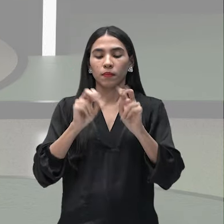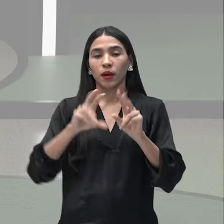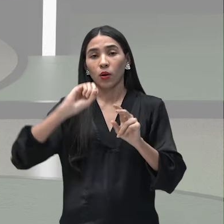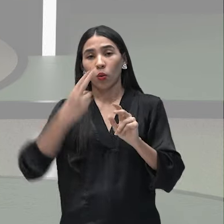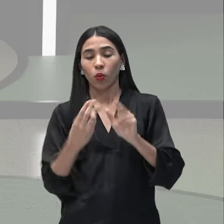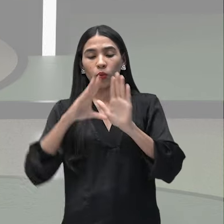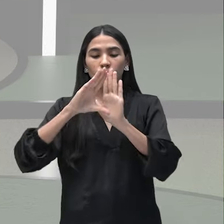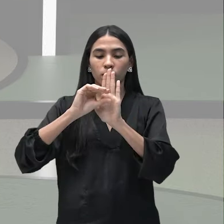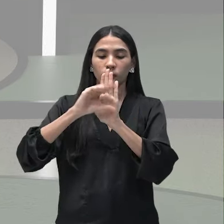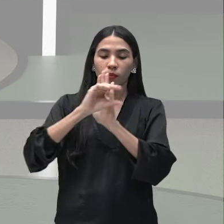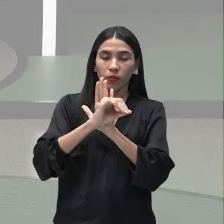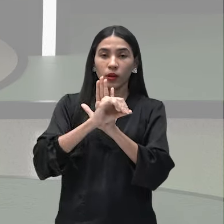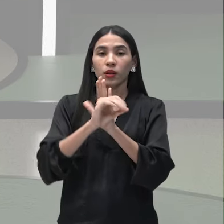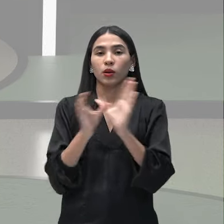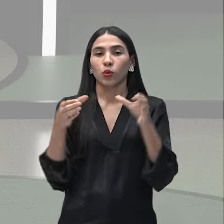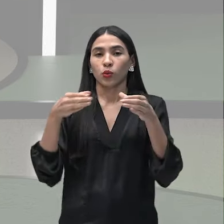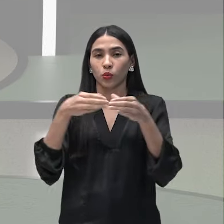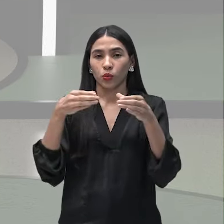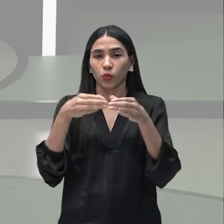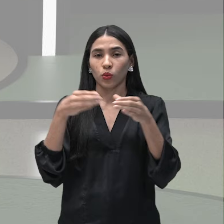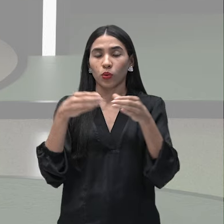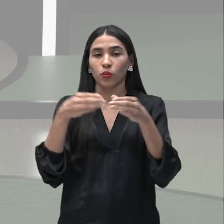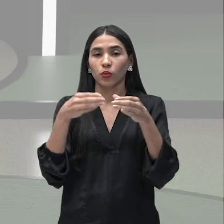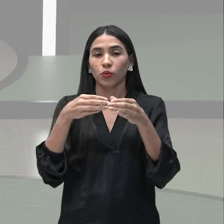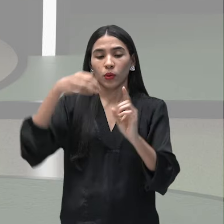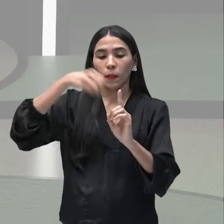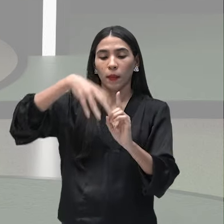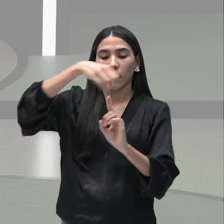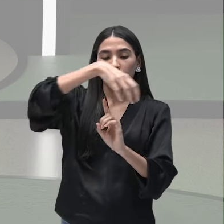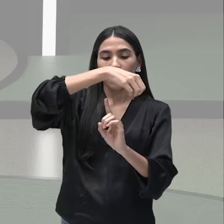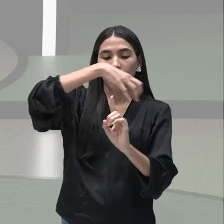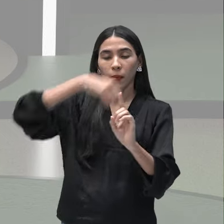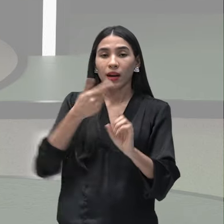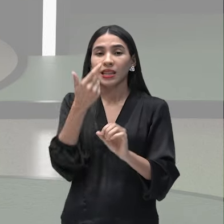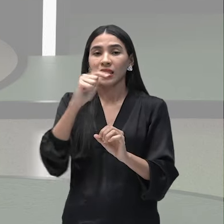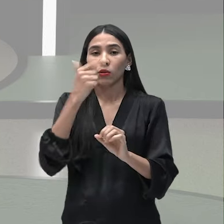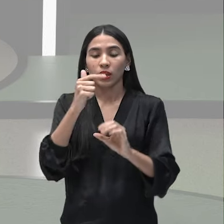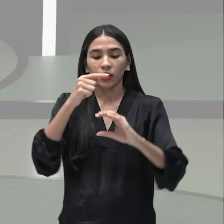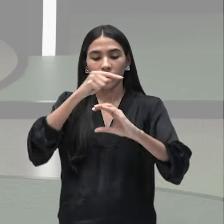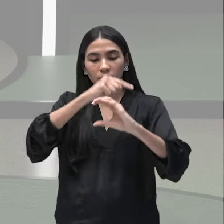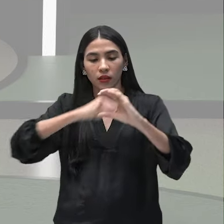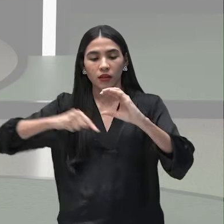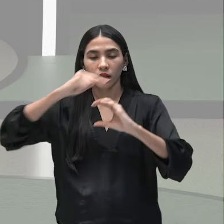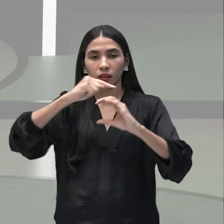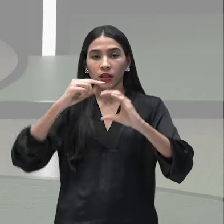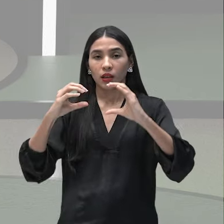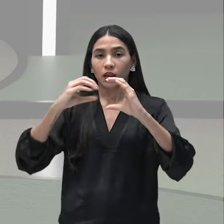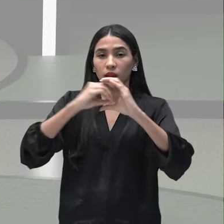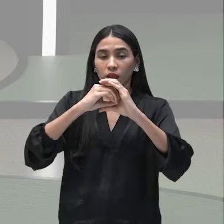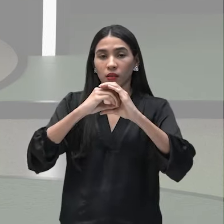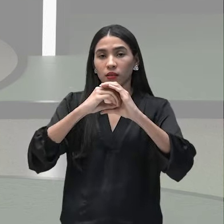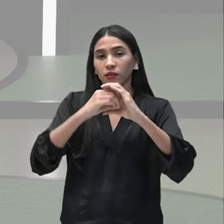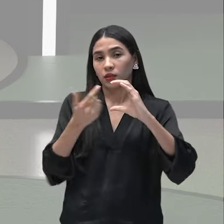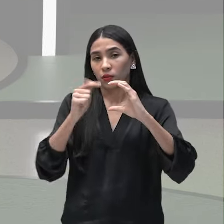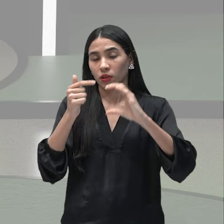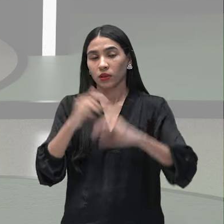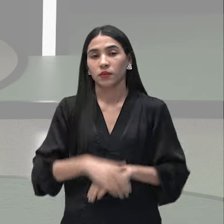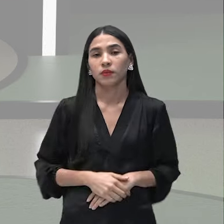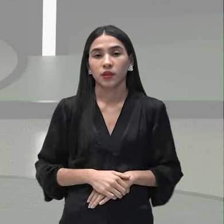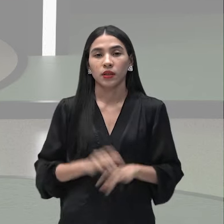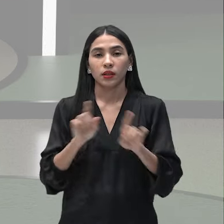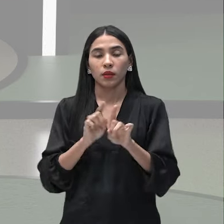que fazem parte do reino monera e que eles não apresentam a carioteca, o núcleo definido para guardar o material genético. São unicelulares,